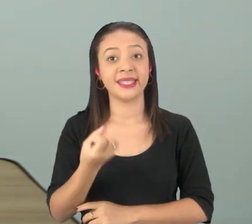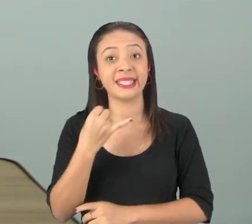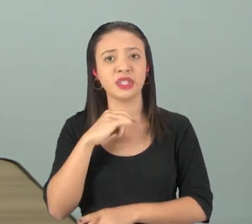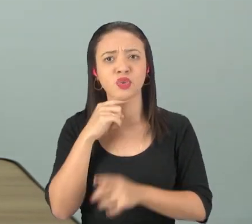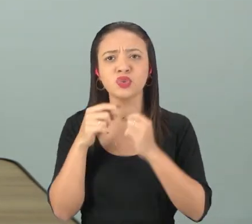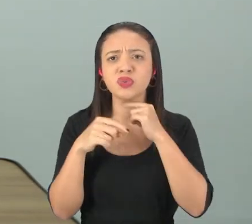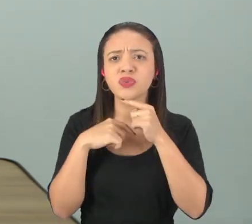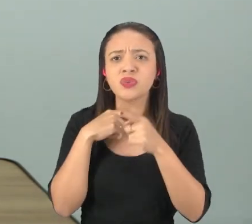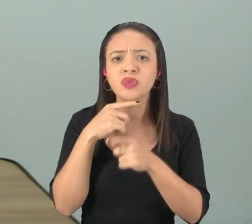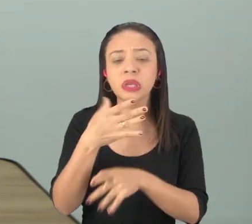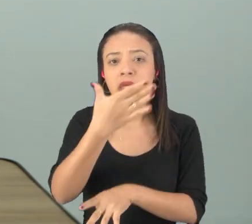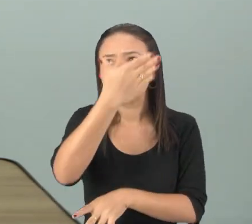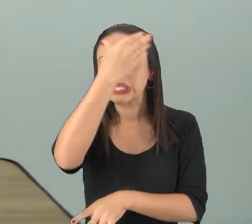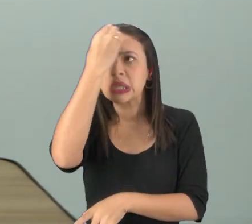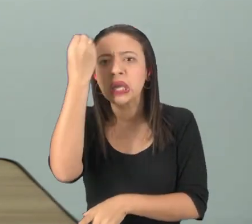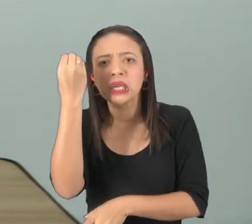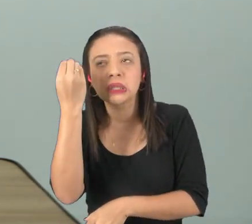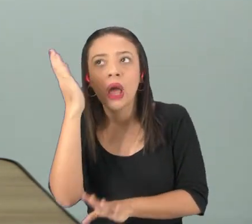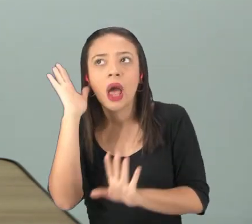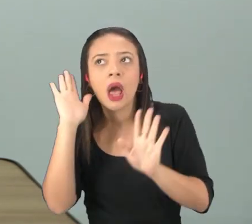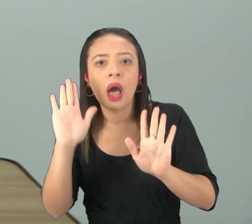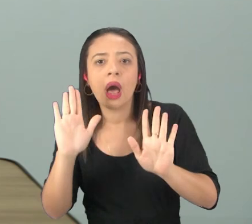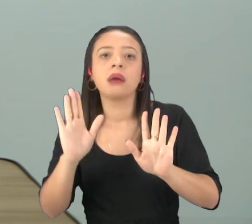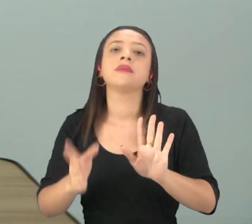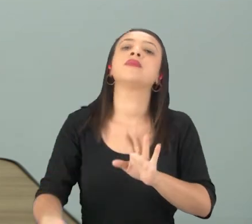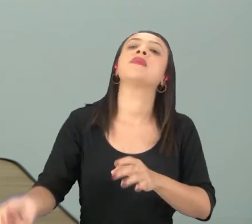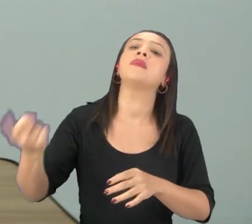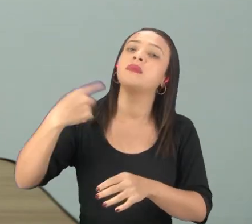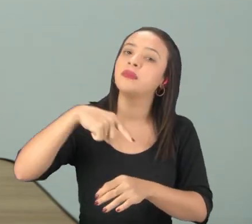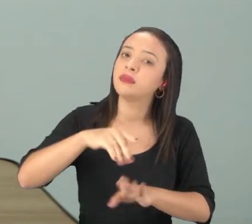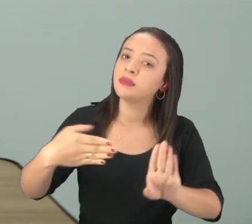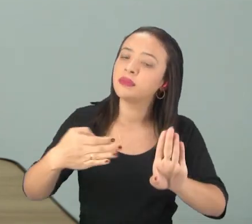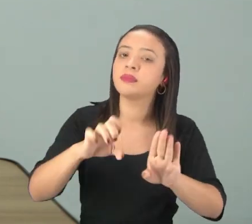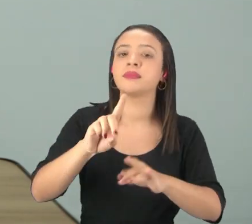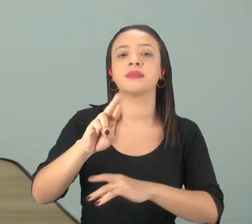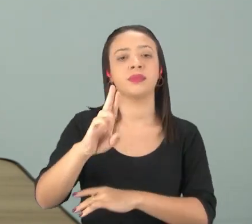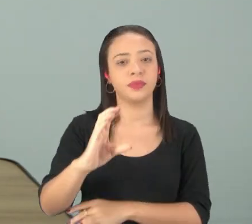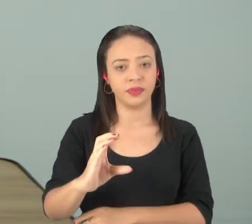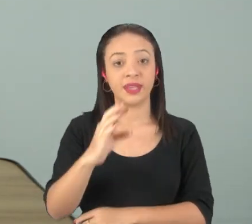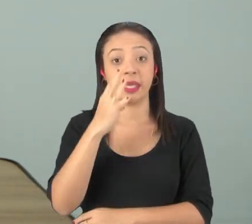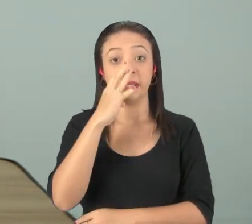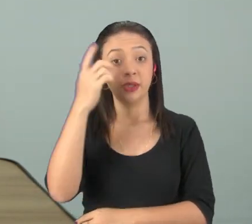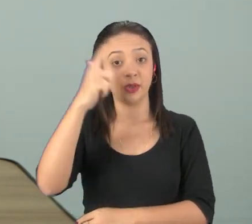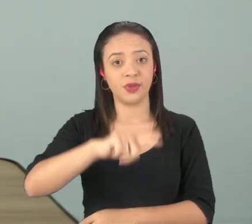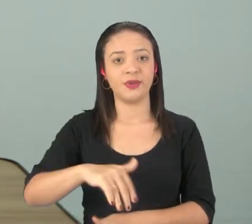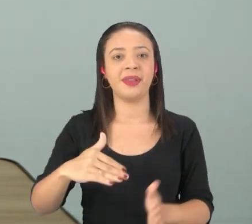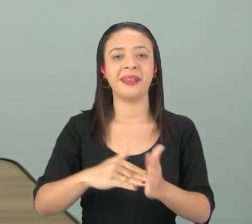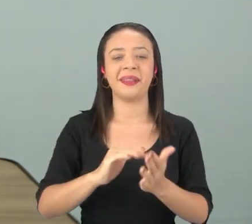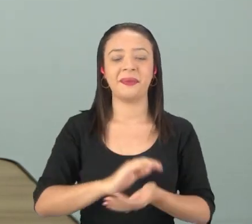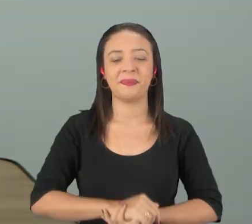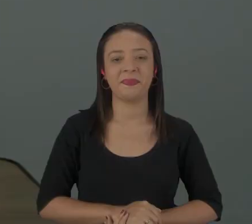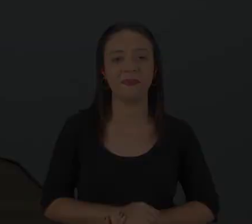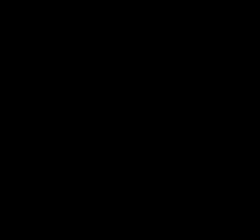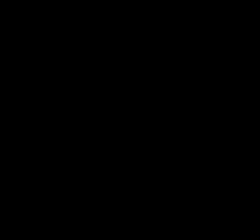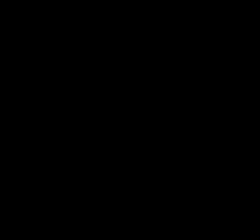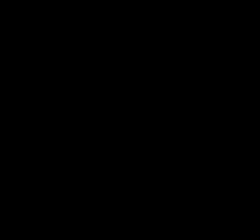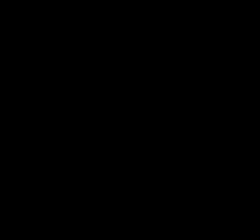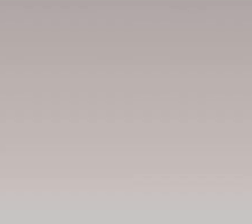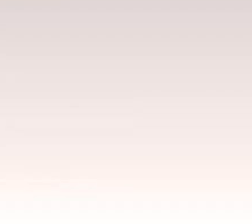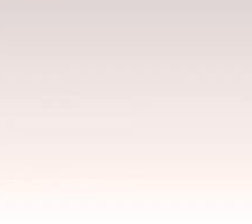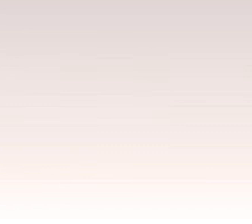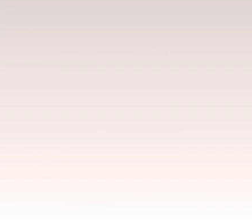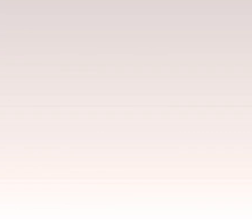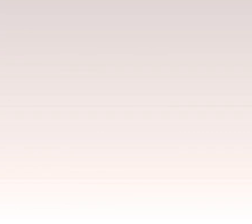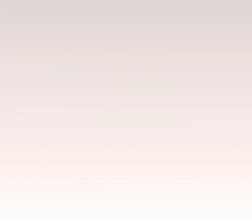sentiu alguma dúvida esqueceu alguma coisinha a nossa plataforma e assistir novamente até mais